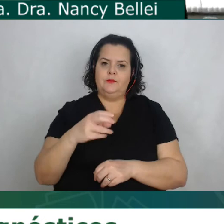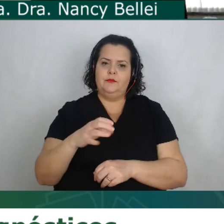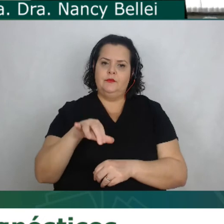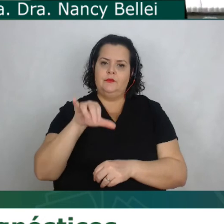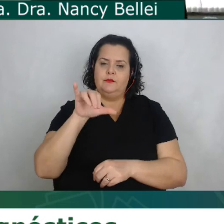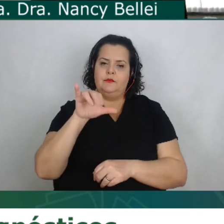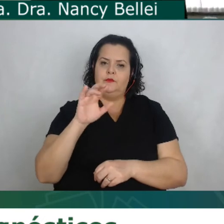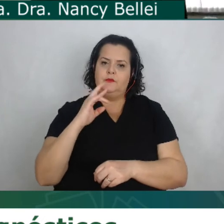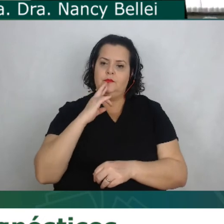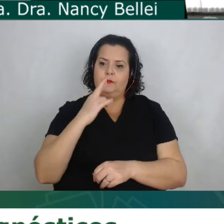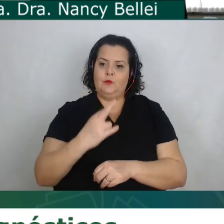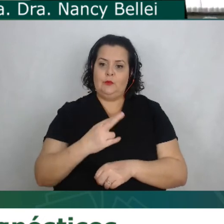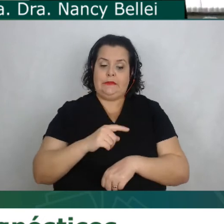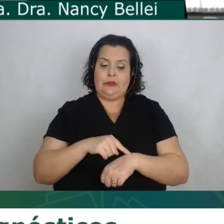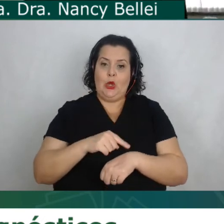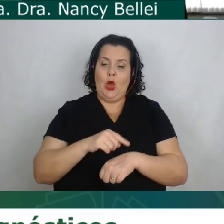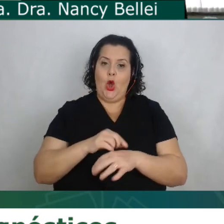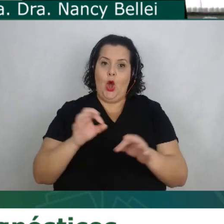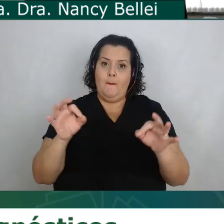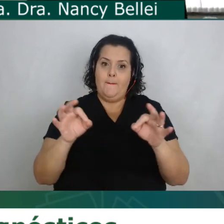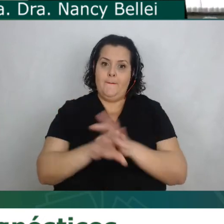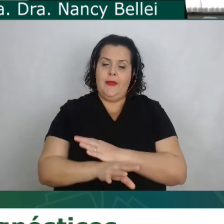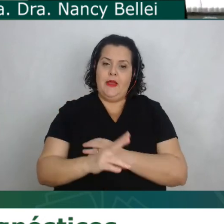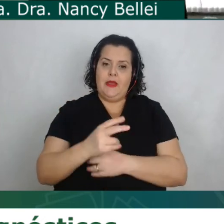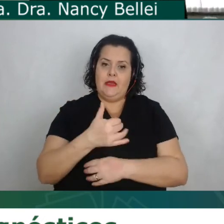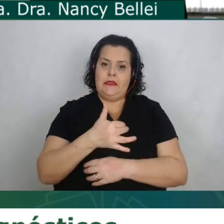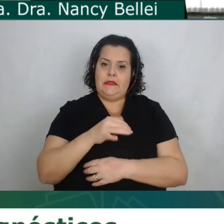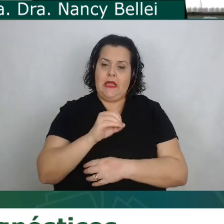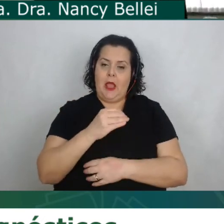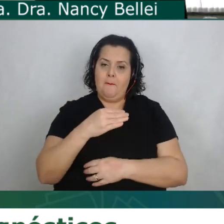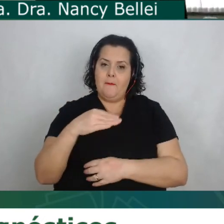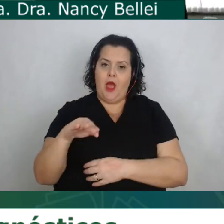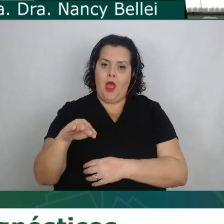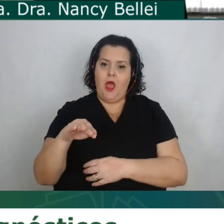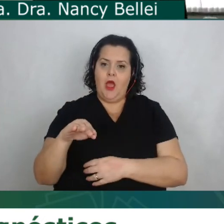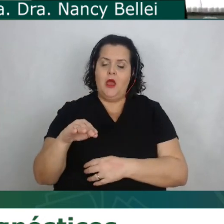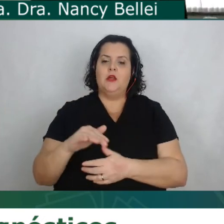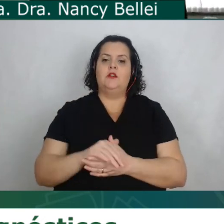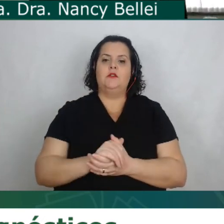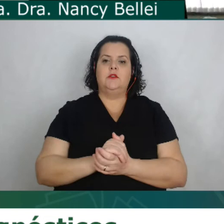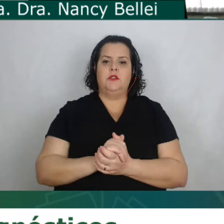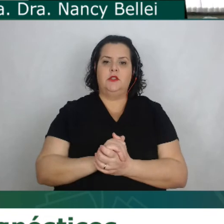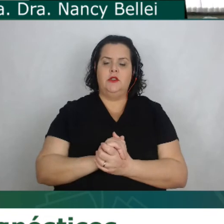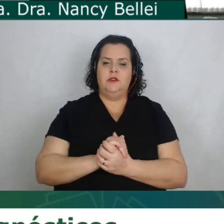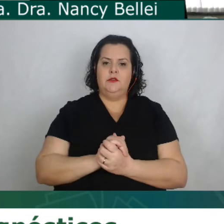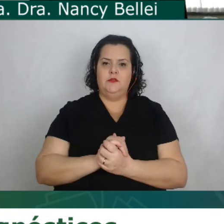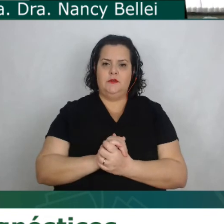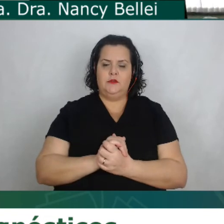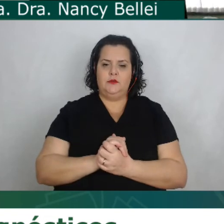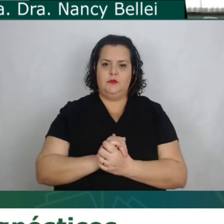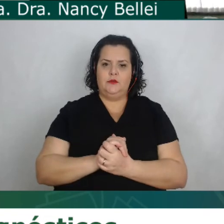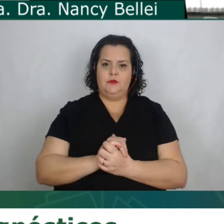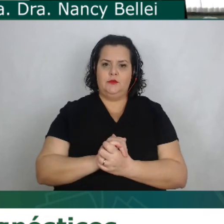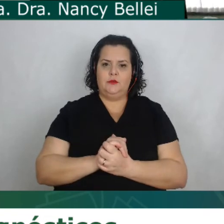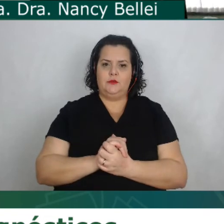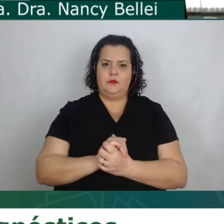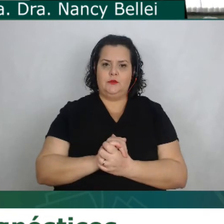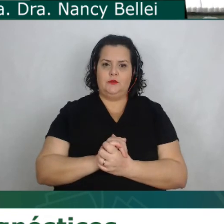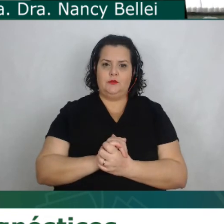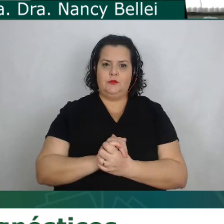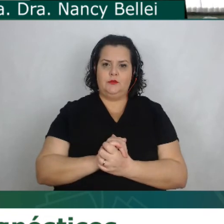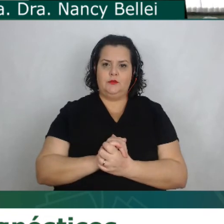ultrapassar 10h30. 10h30 encerraremos. Então, por favor, professora Nancy, a senhora já recebeu